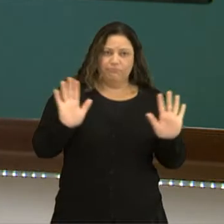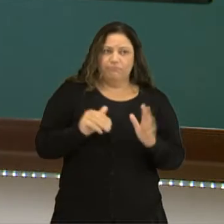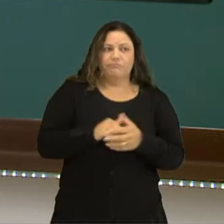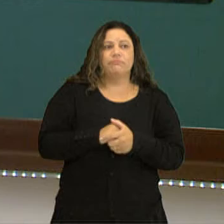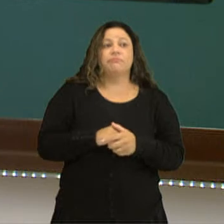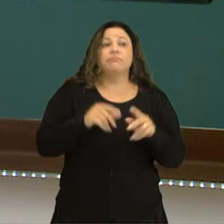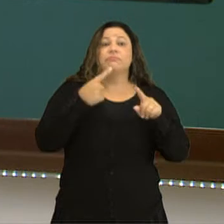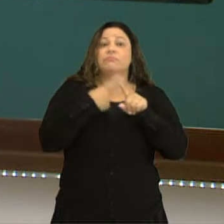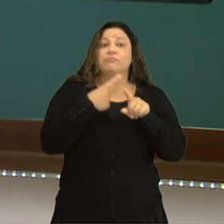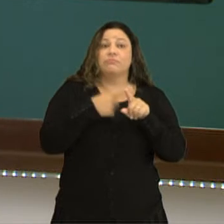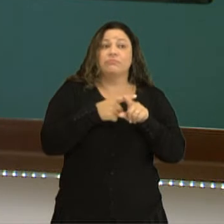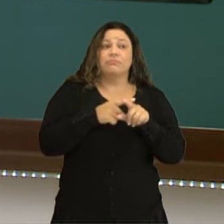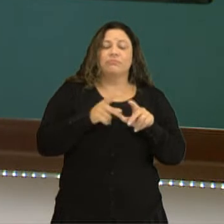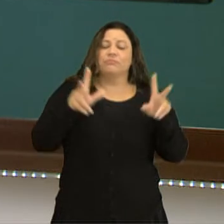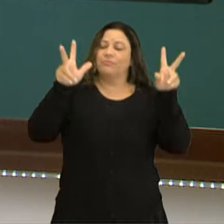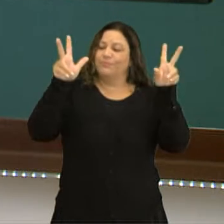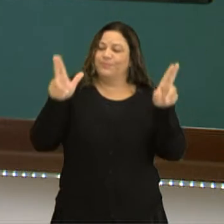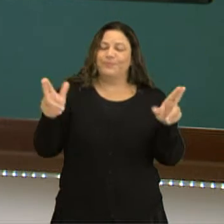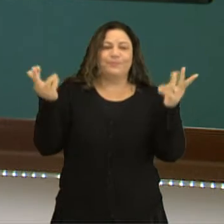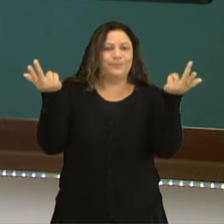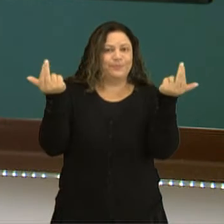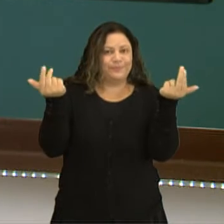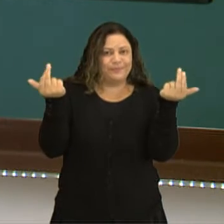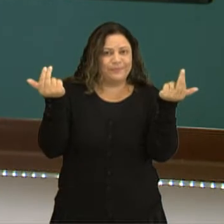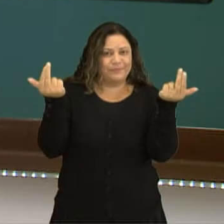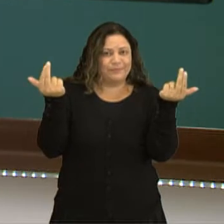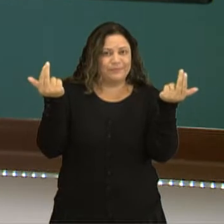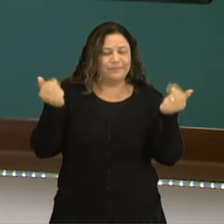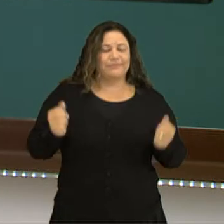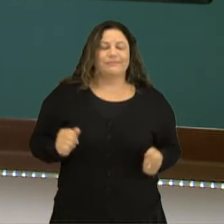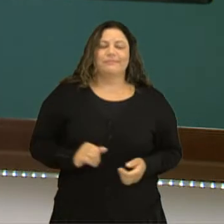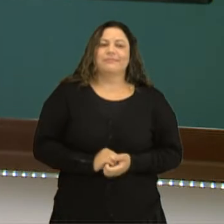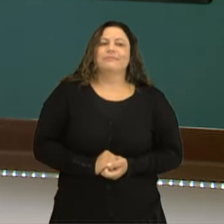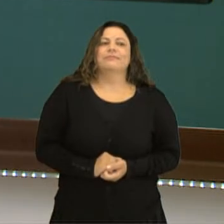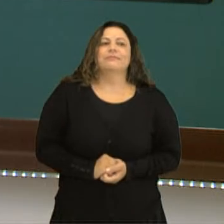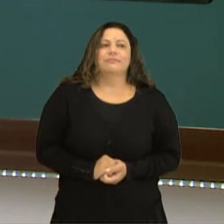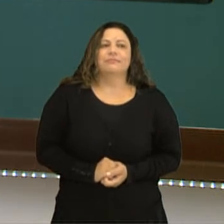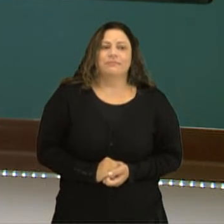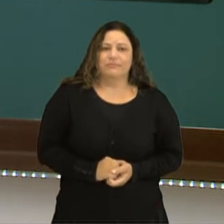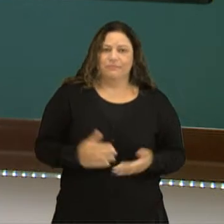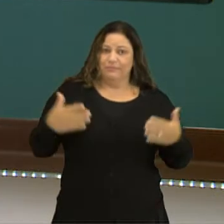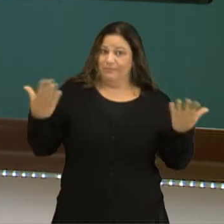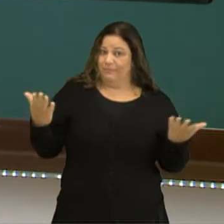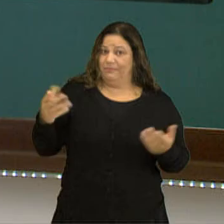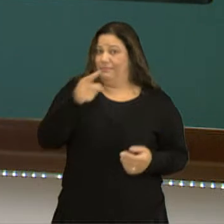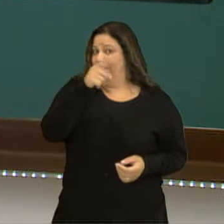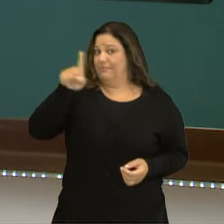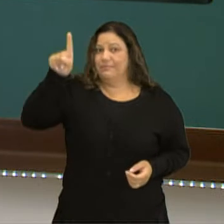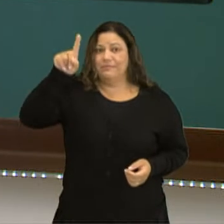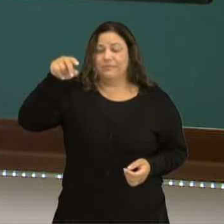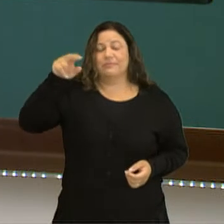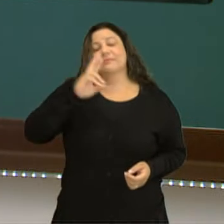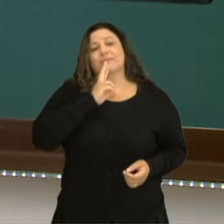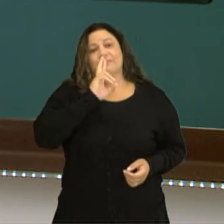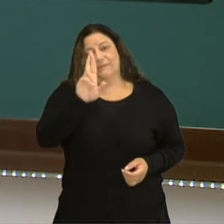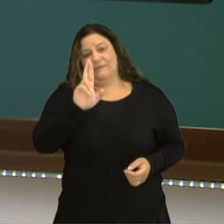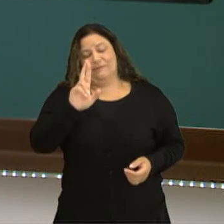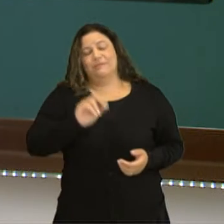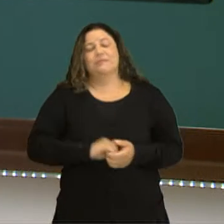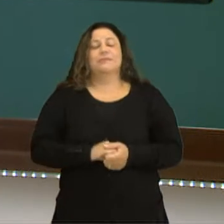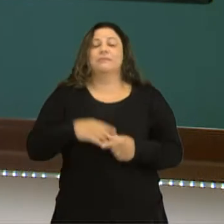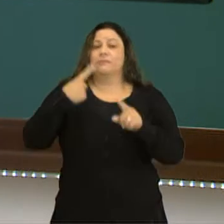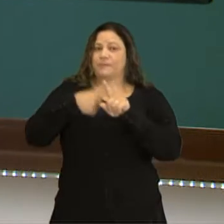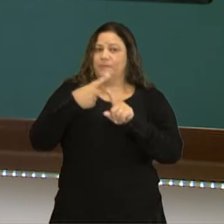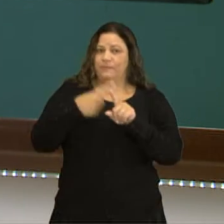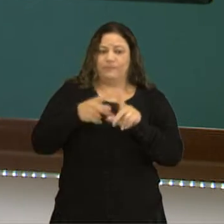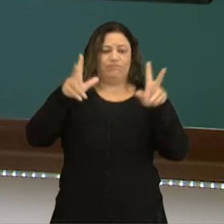quê? Porque os corpos possuem temperaturas iguais. Beleza? Então, assim, não existe calor. Justificativa, pois